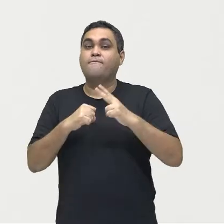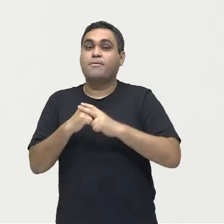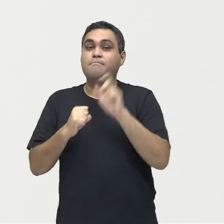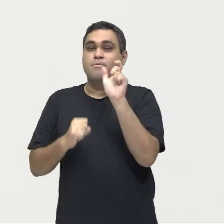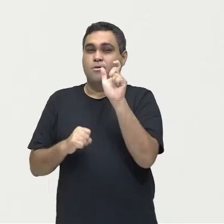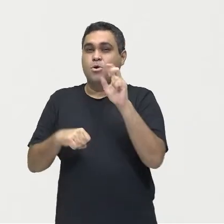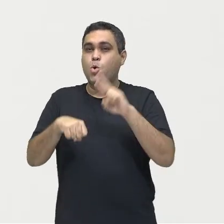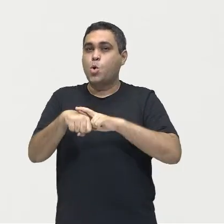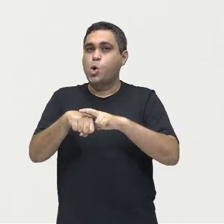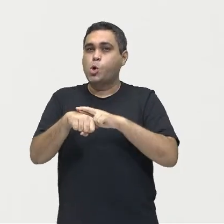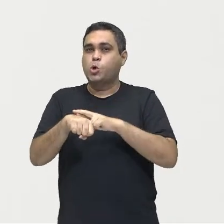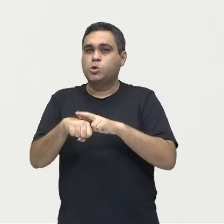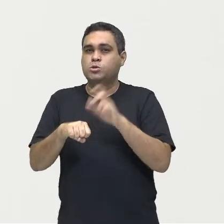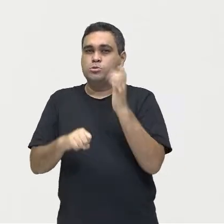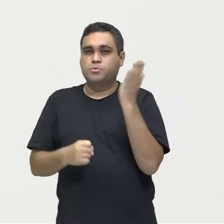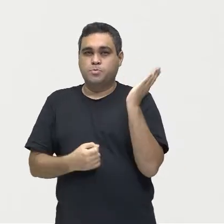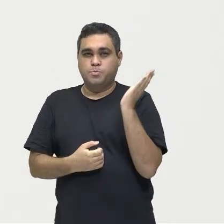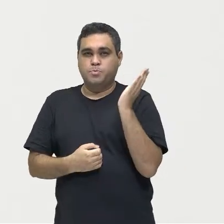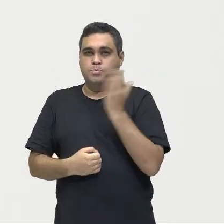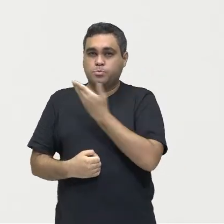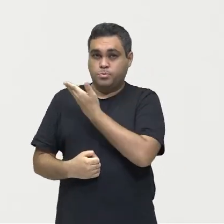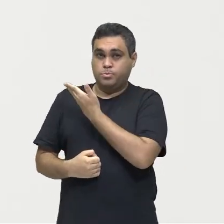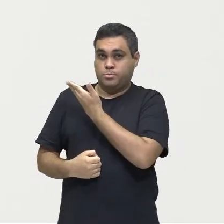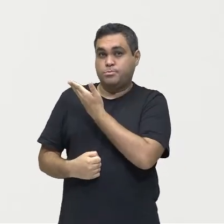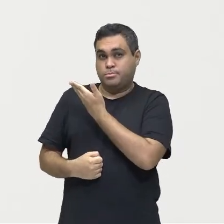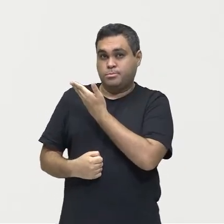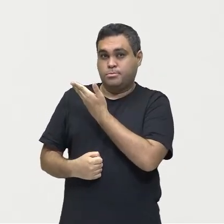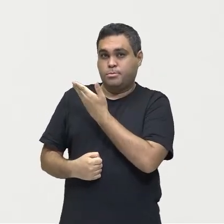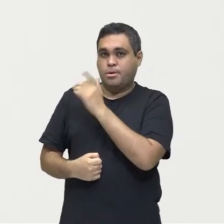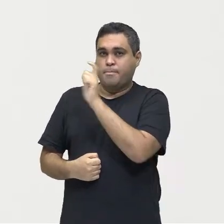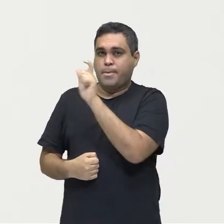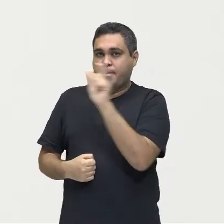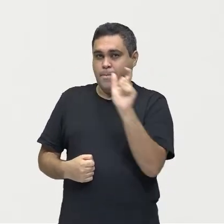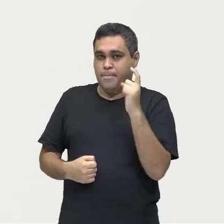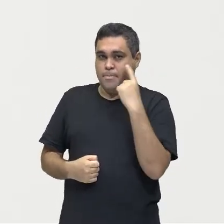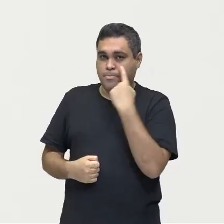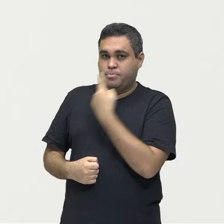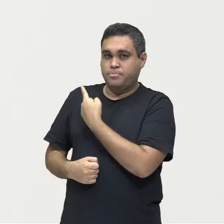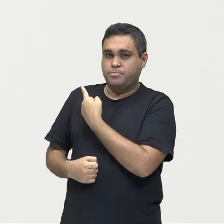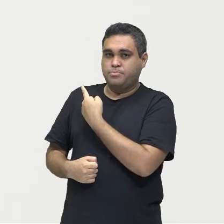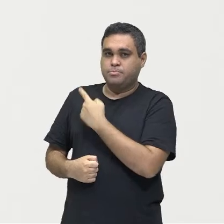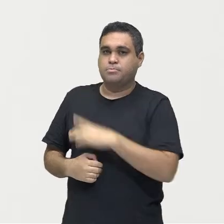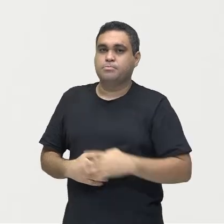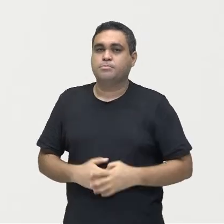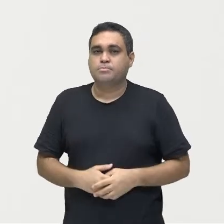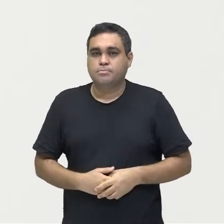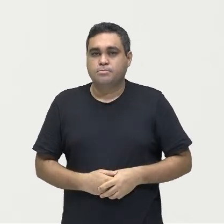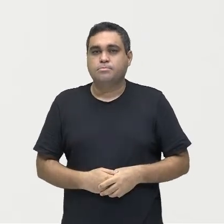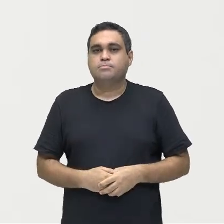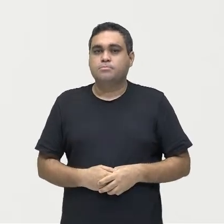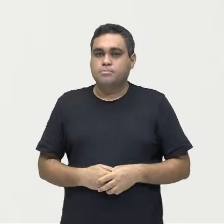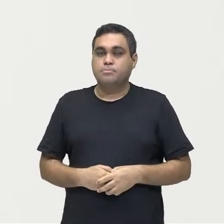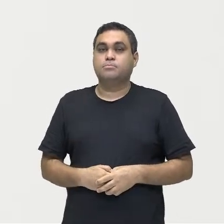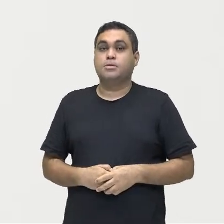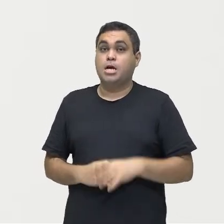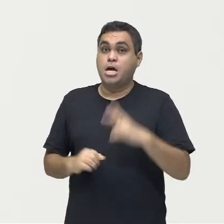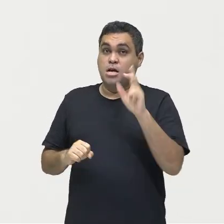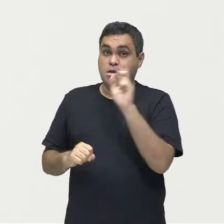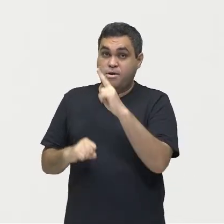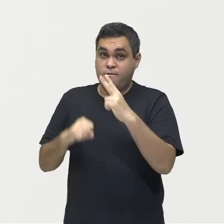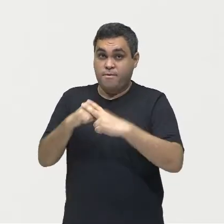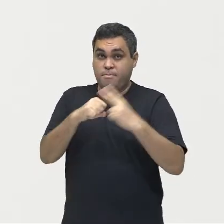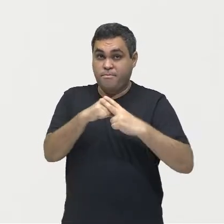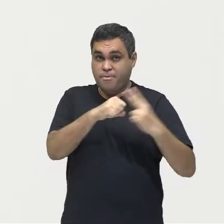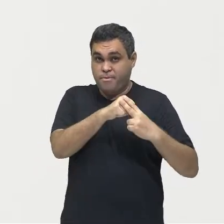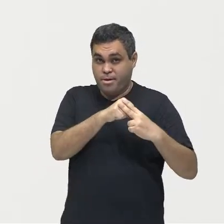verbos? O verbo ser, o verbo estar, o verbo fazer e o verbo haver, quando